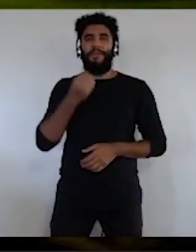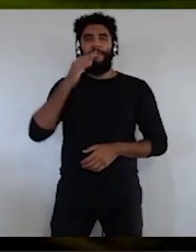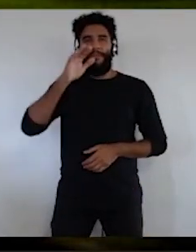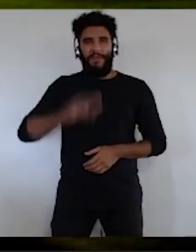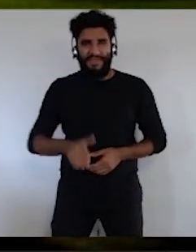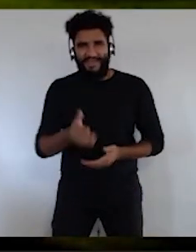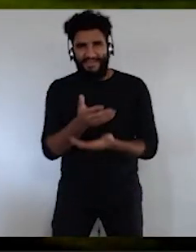tratou. Eu só gostaria de pontuar assim, nós temos um problema que é o